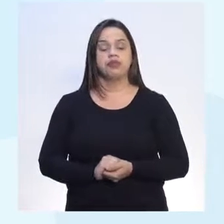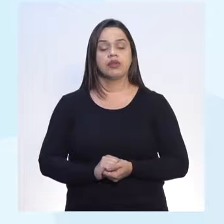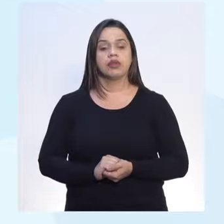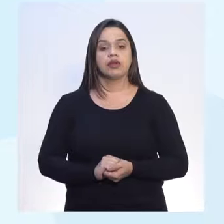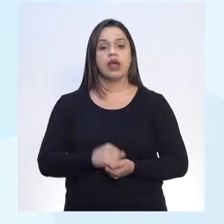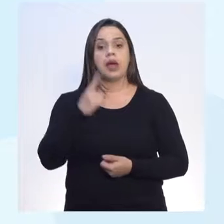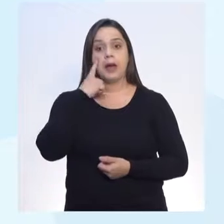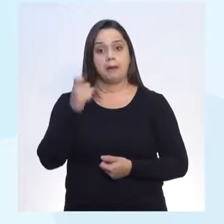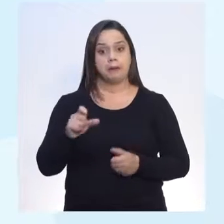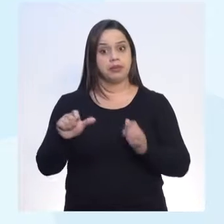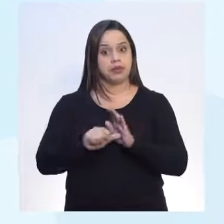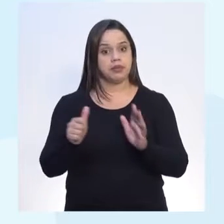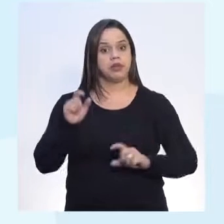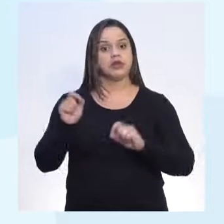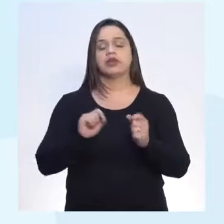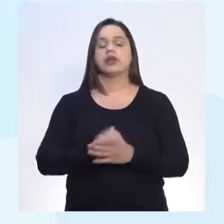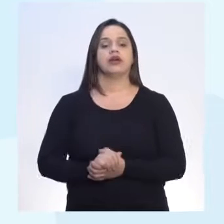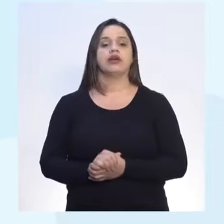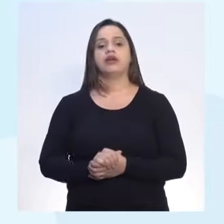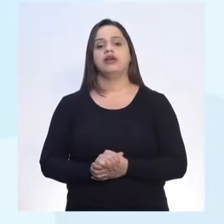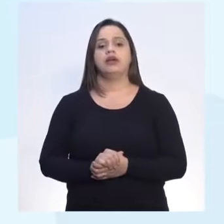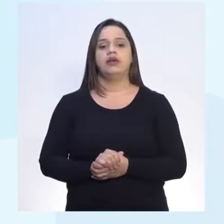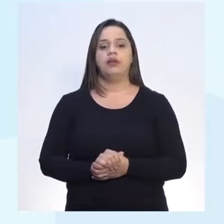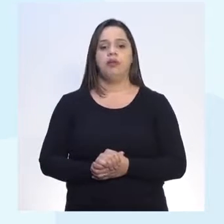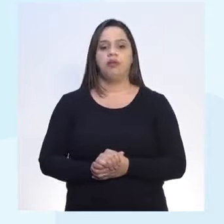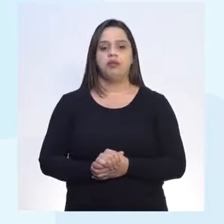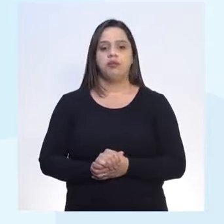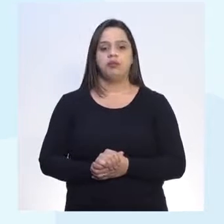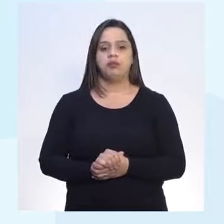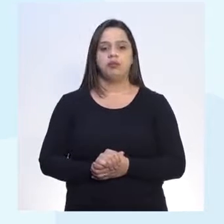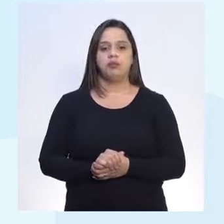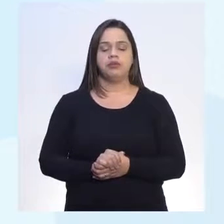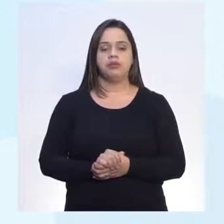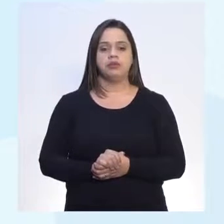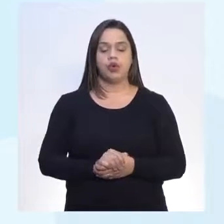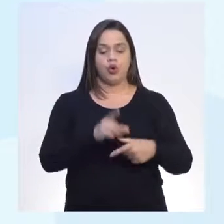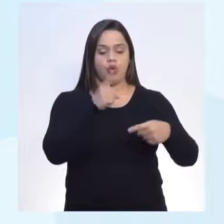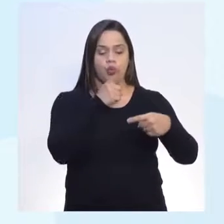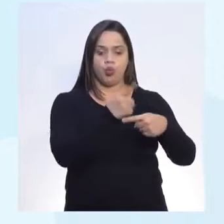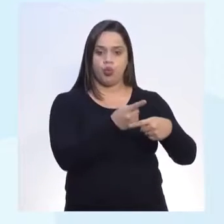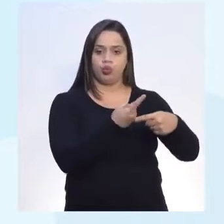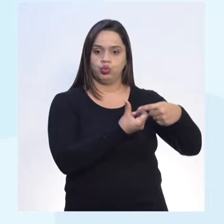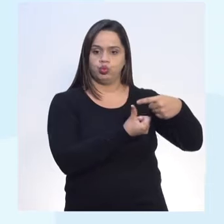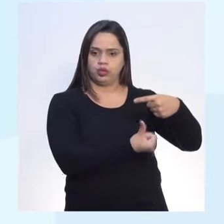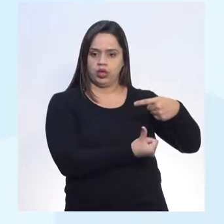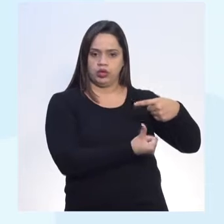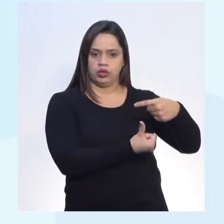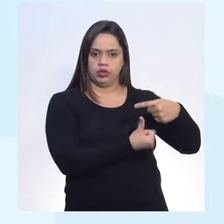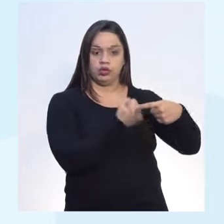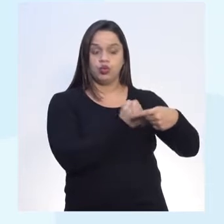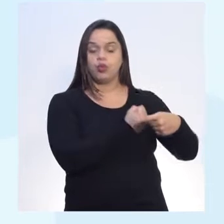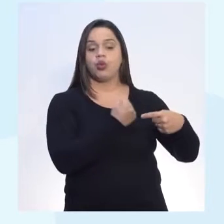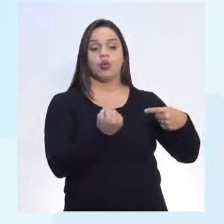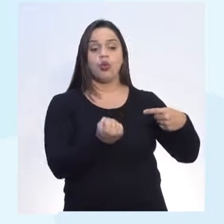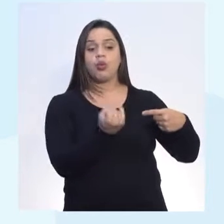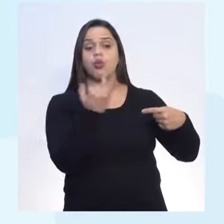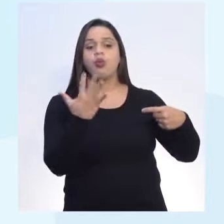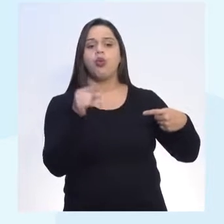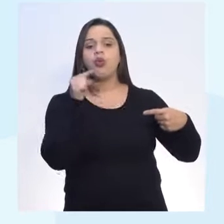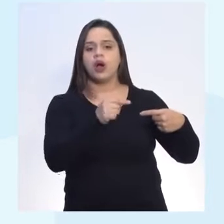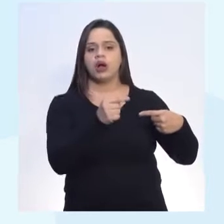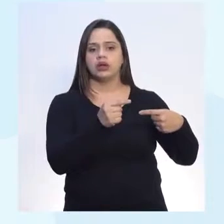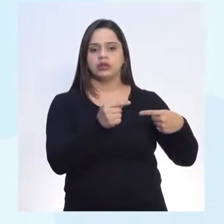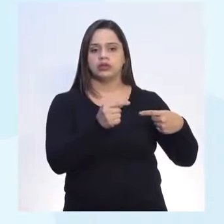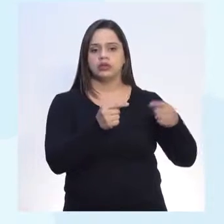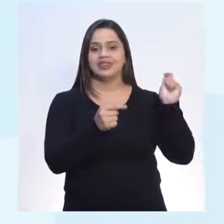primeira ideia, quantos 1/6, né, ou seja, 1/6, de um inteiro cabem